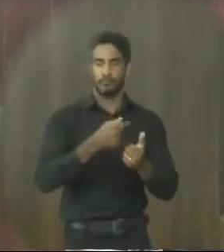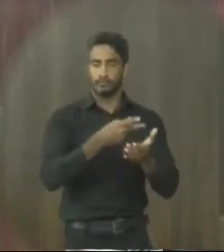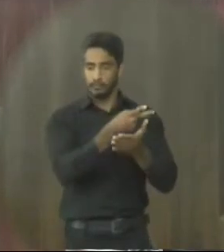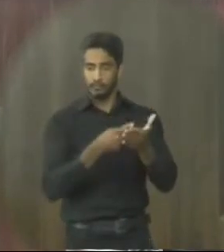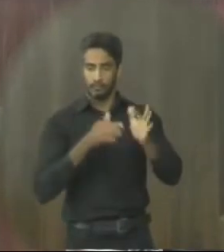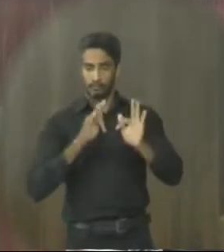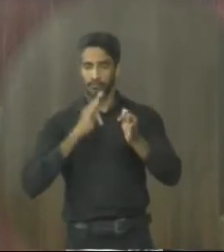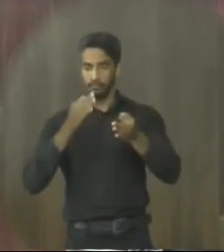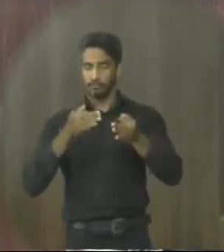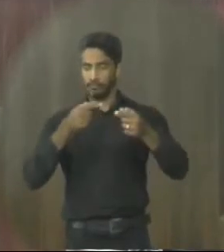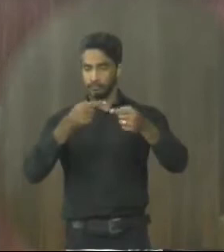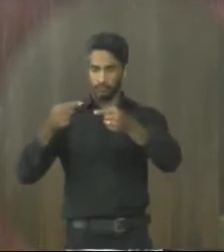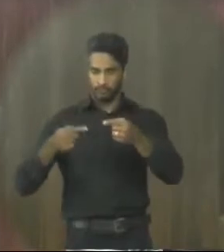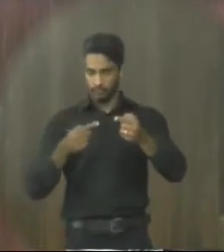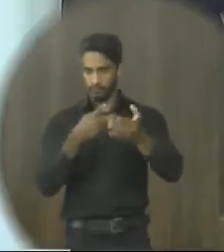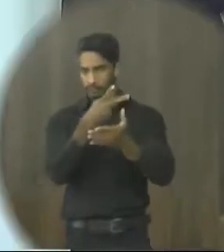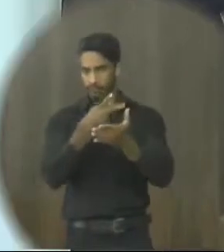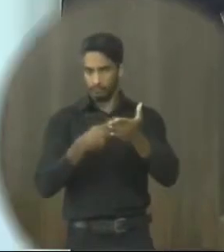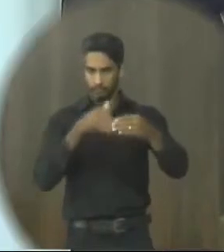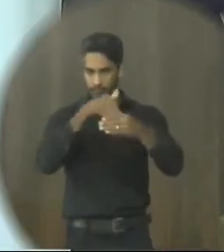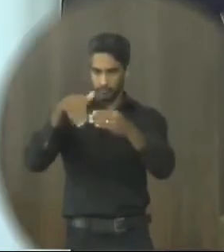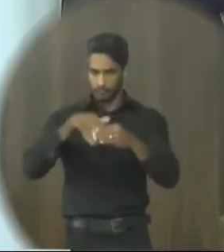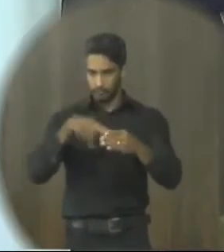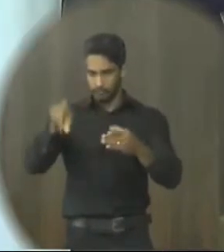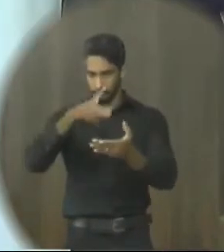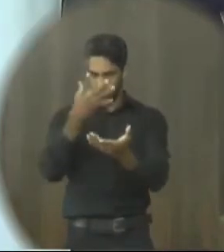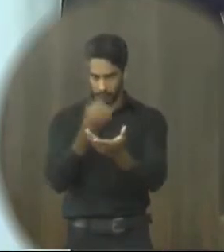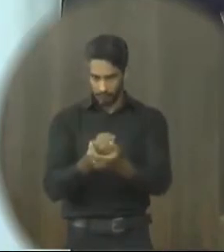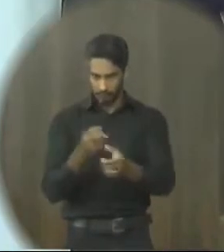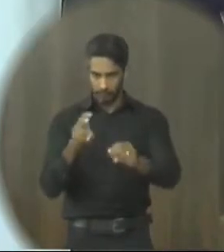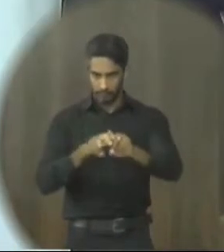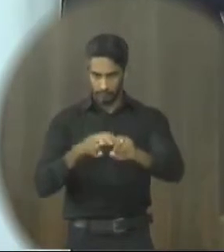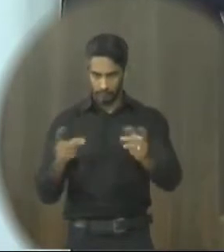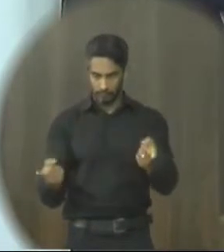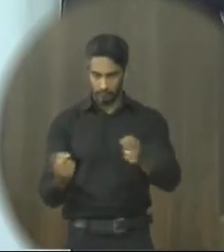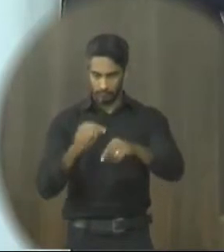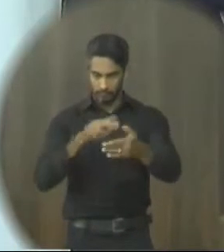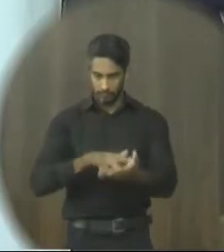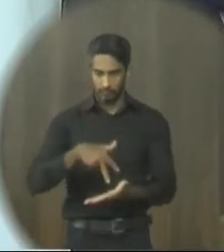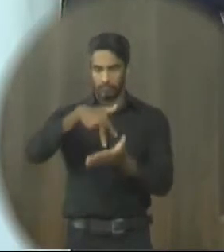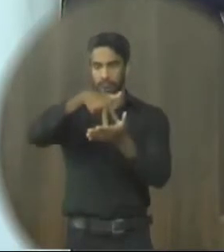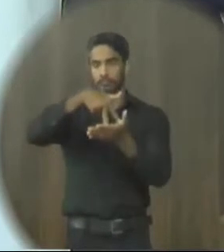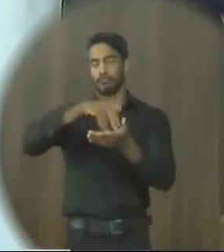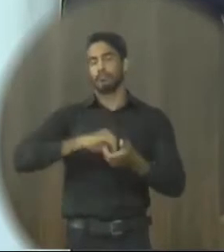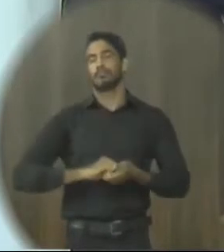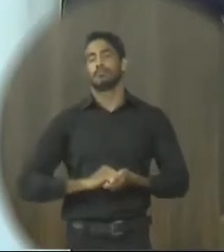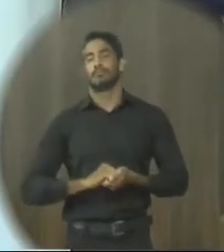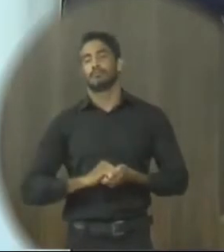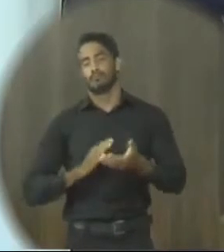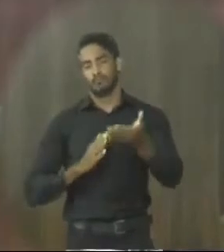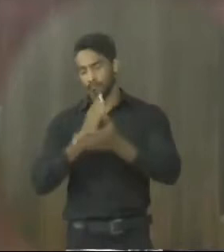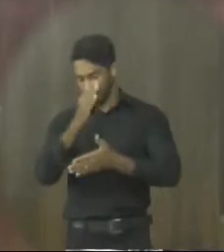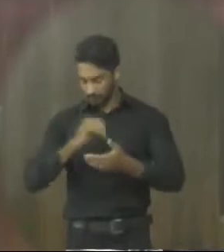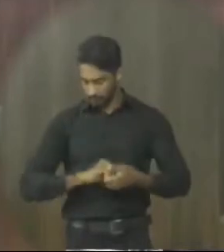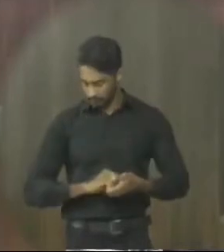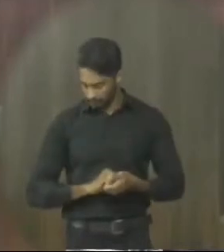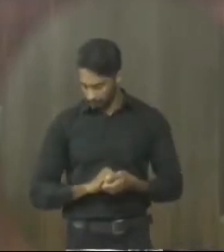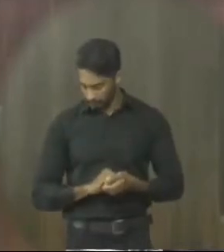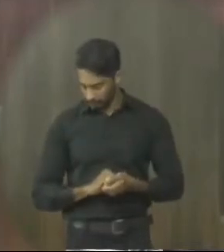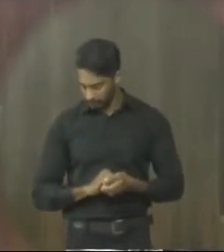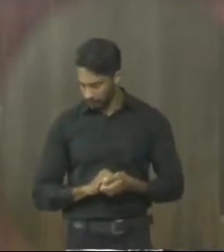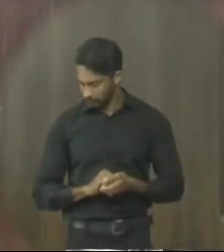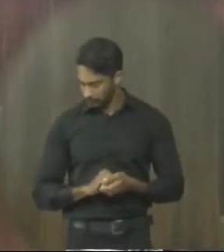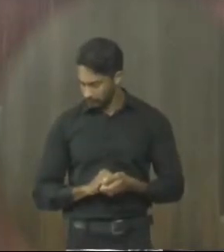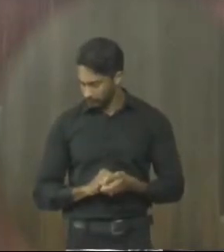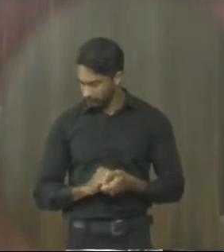discussão. Parecer final está em votação. Quem for a favor, permaneça sentado. Os contrários, se levantem. Aprovado. Presidente,